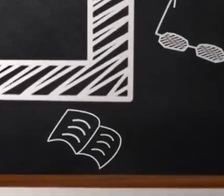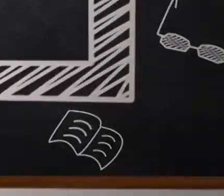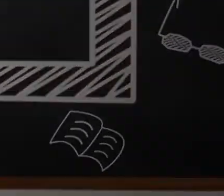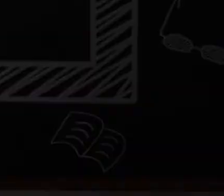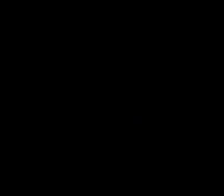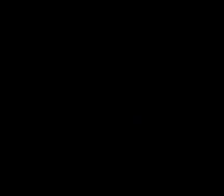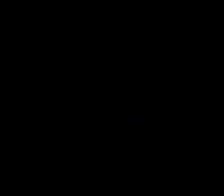aí